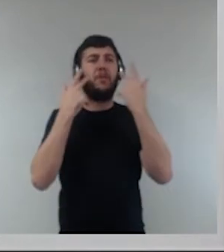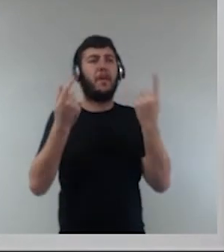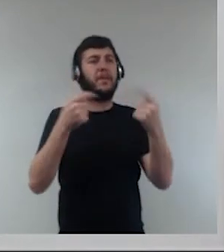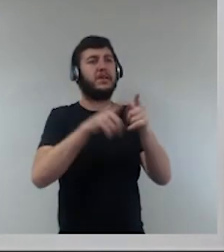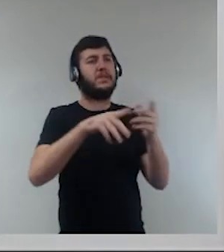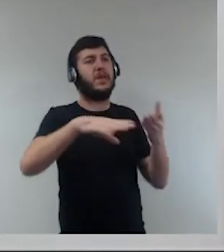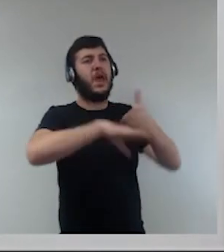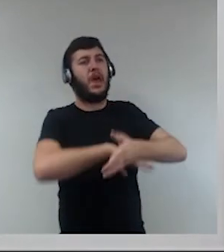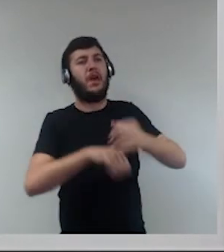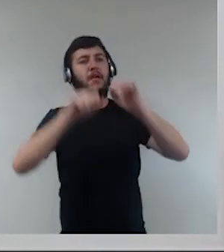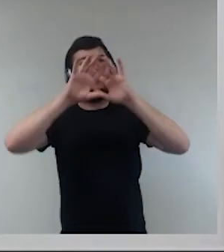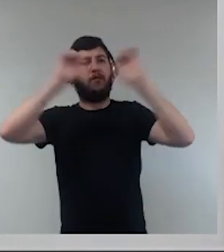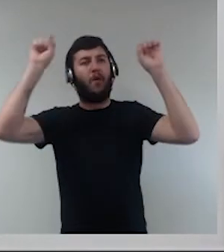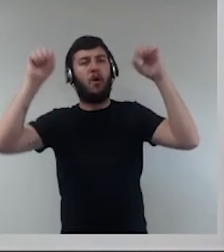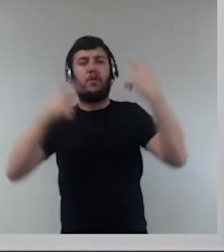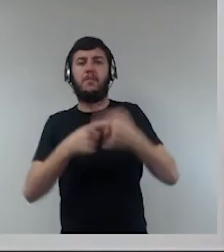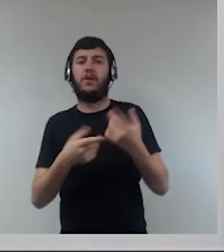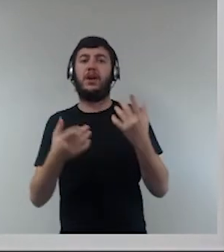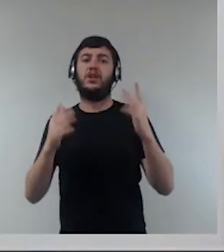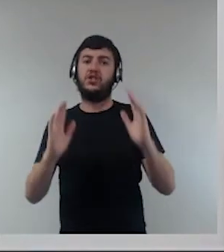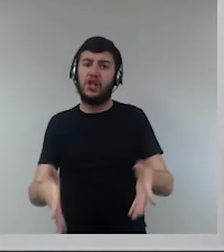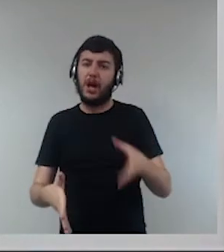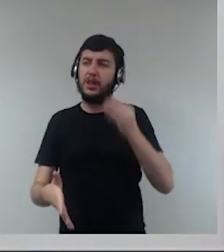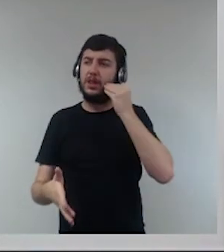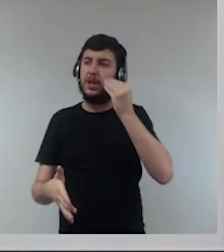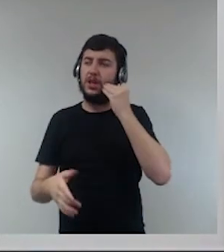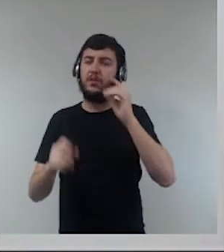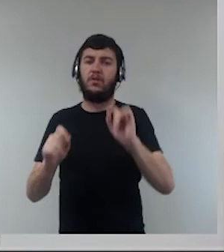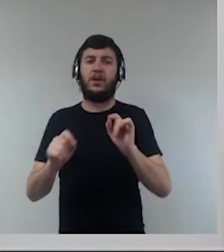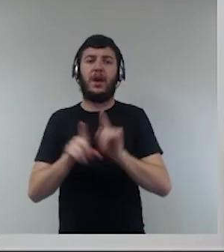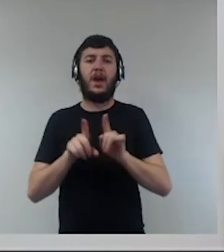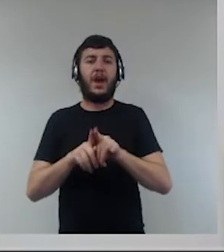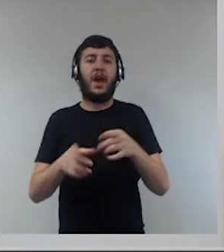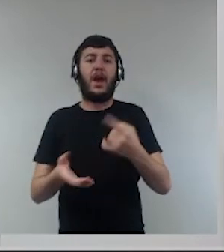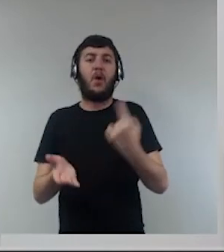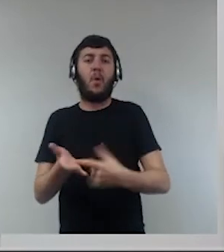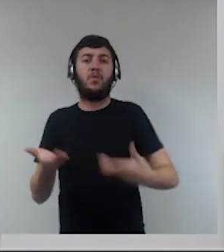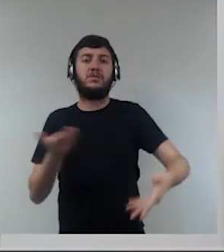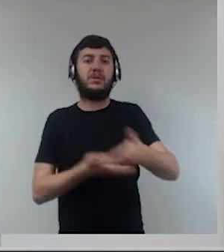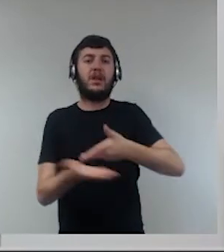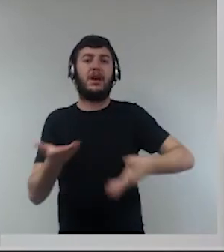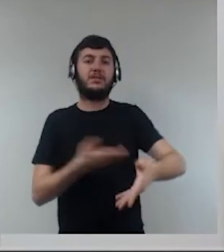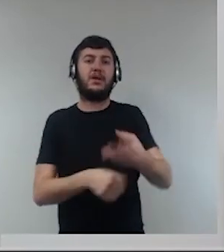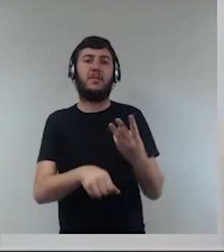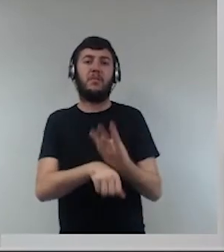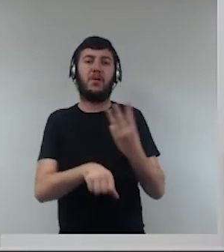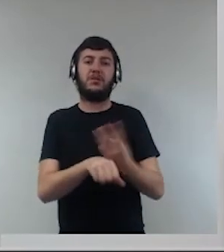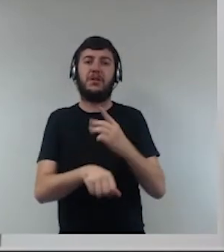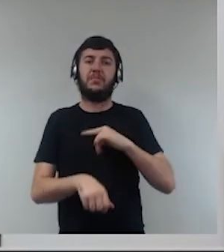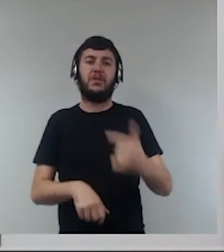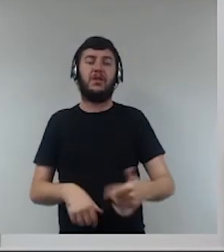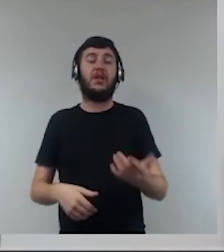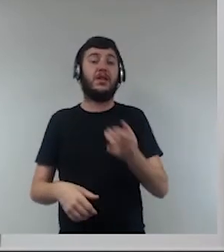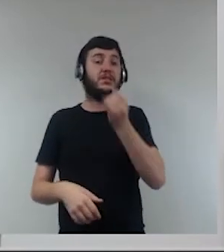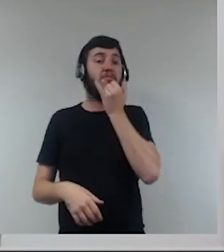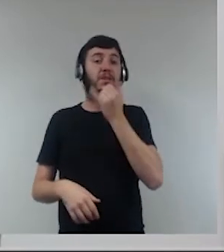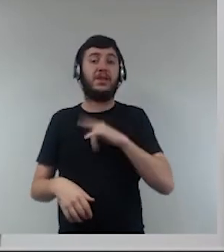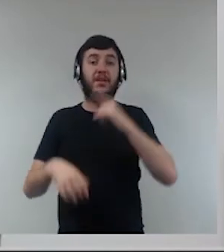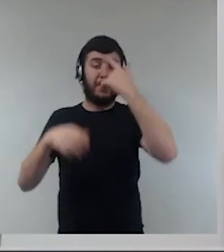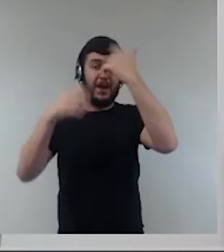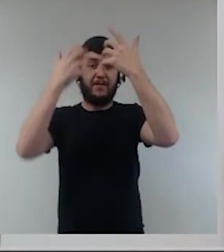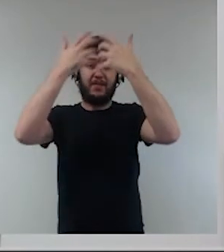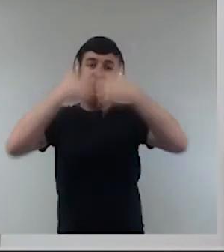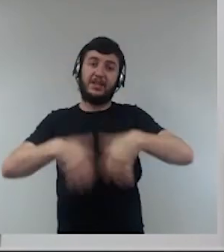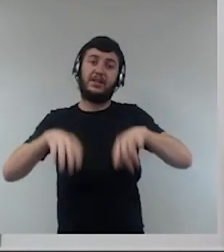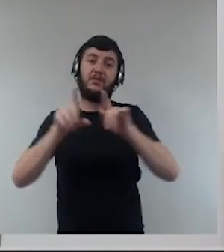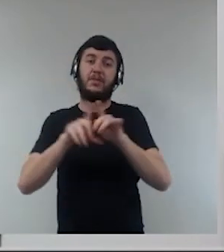conseguimos fazer audiência tentativa de conciliação pelo WhatsApp? É apenas uma reflexão, não tem muito a ver com a comunicação dos atos,